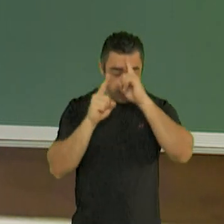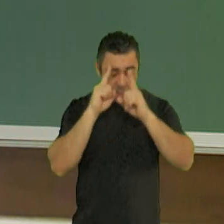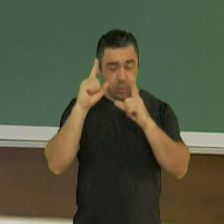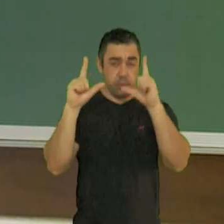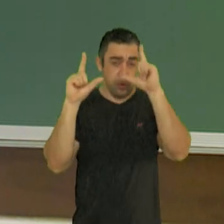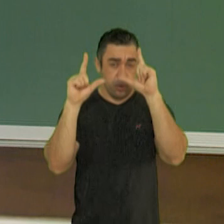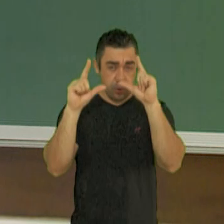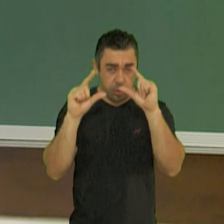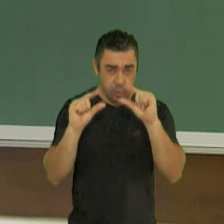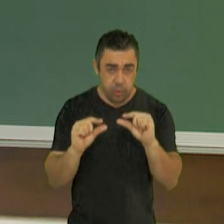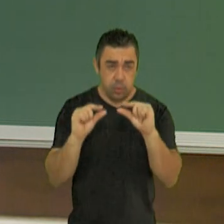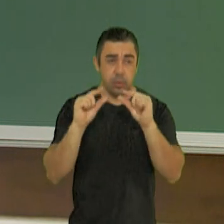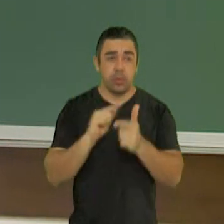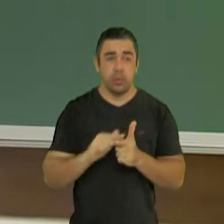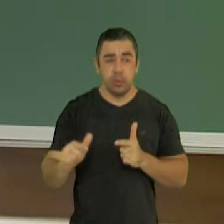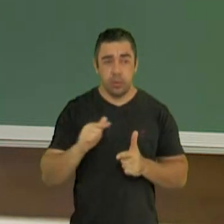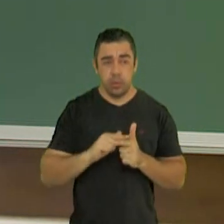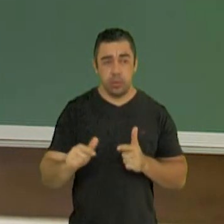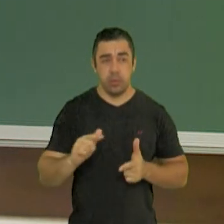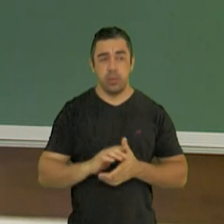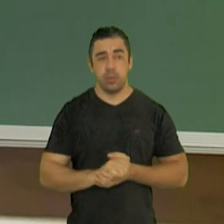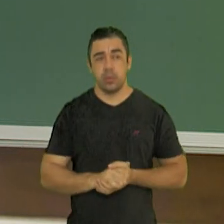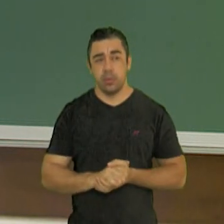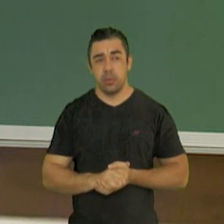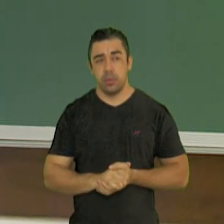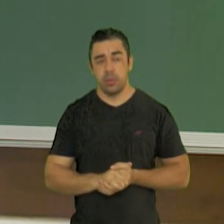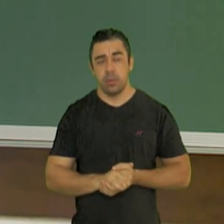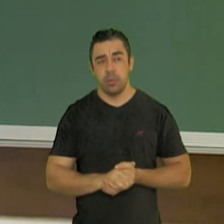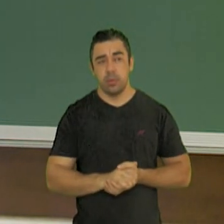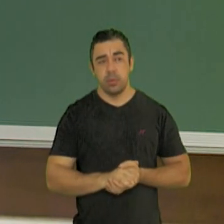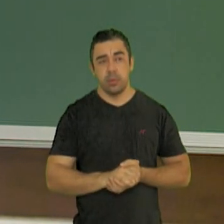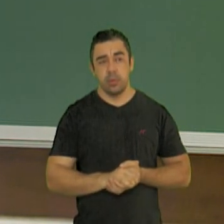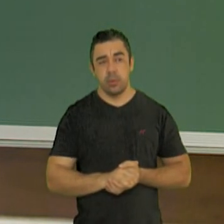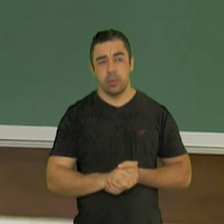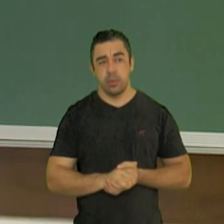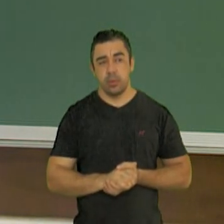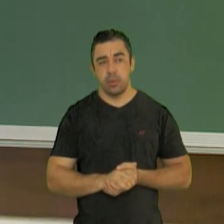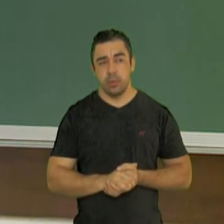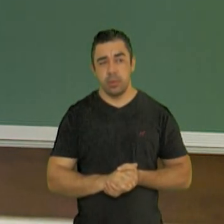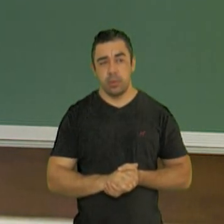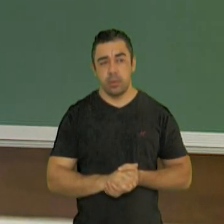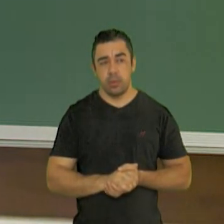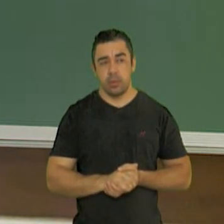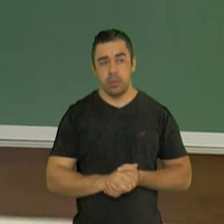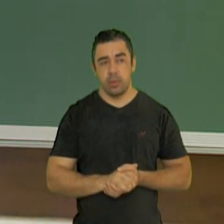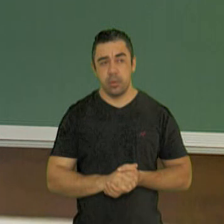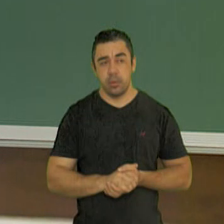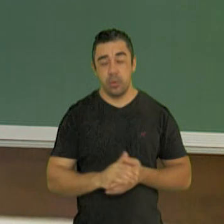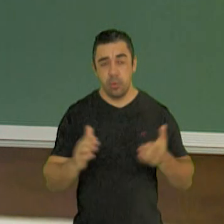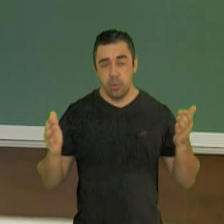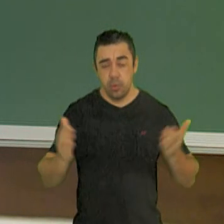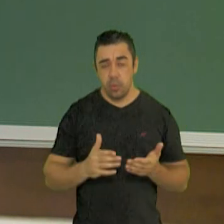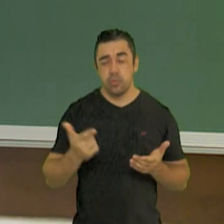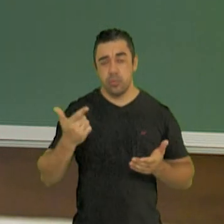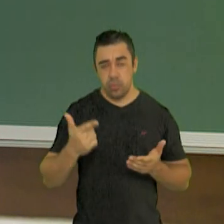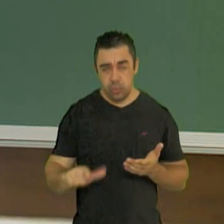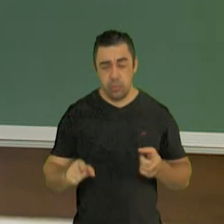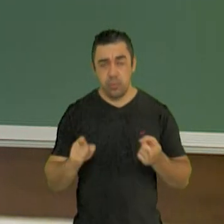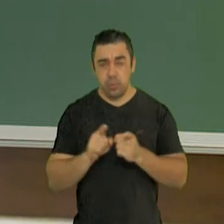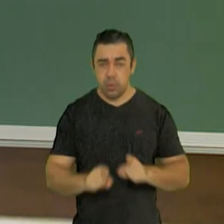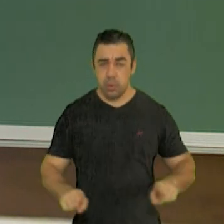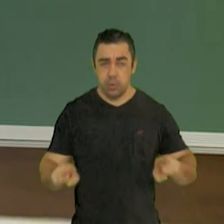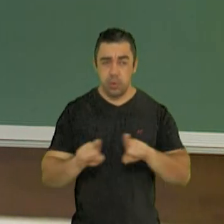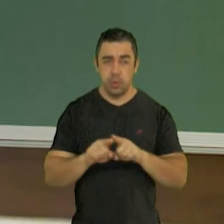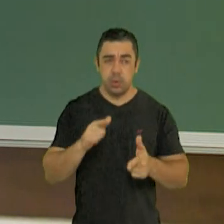né, para desenvolver com uma eficácia maior essa formação socioespacial. Então, hoje, mais uma retomada sobre